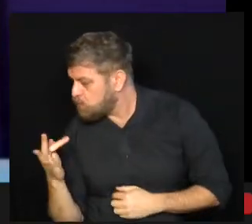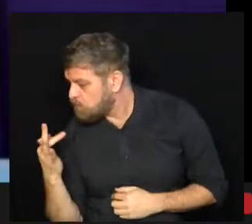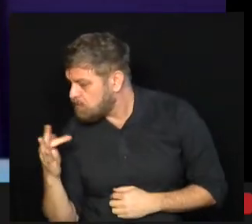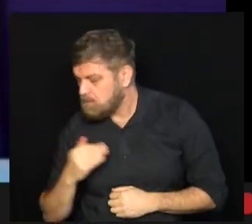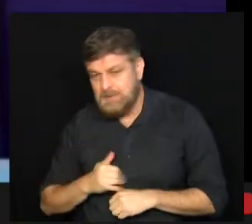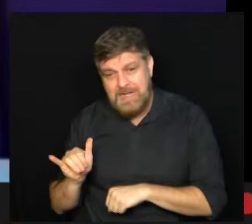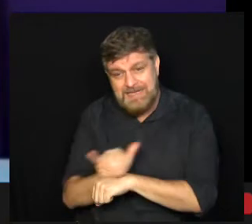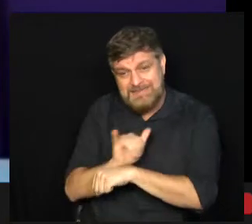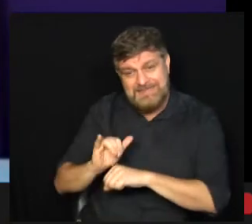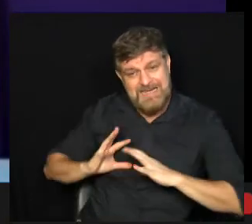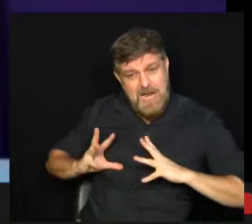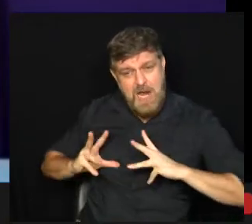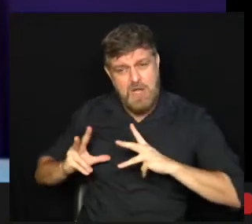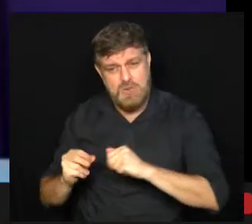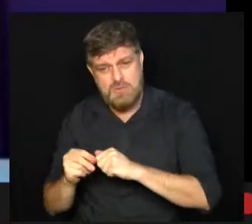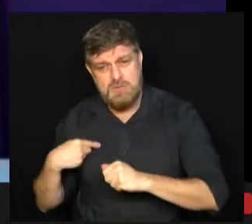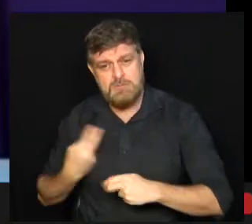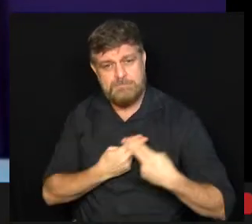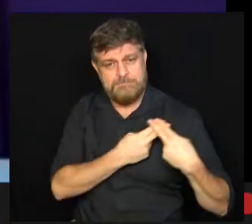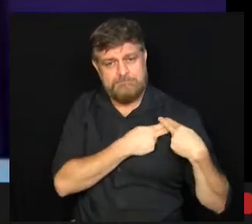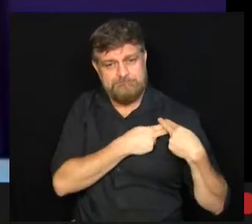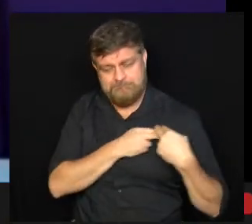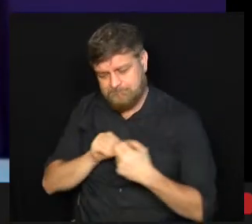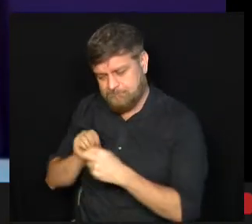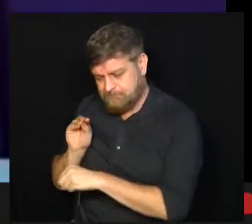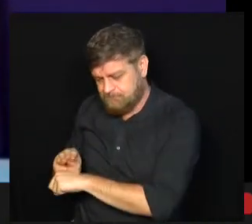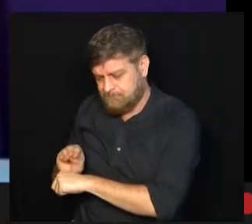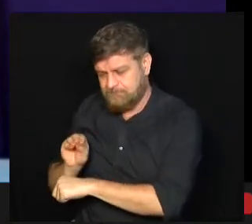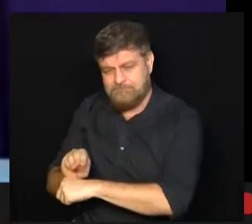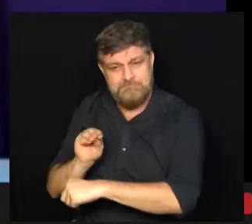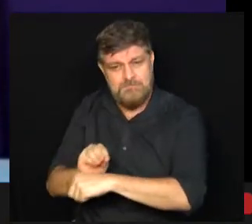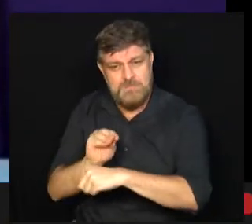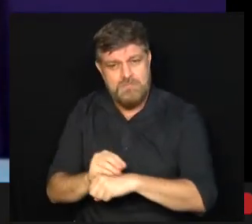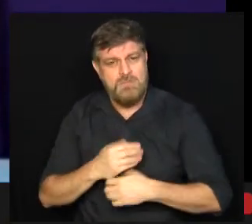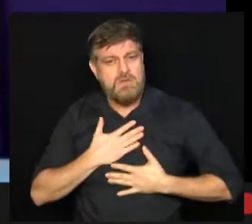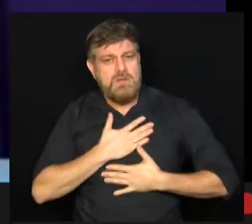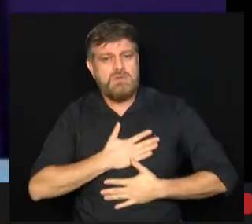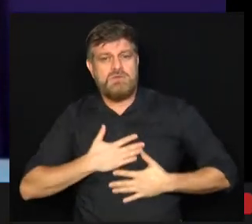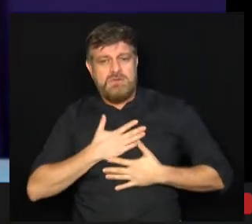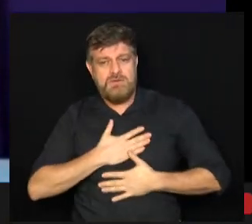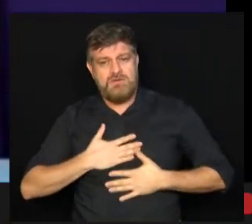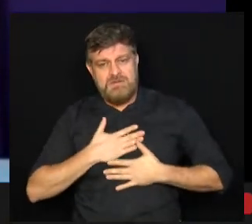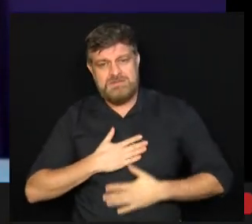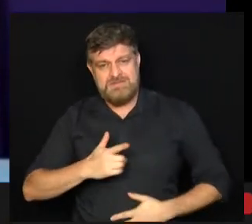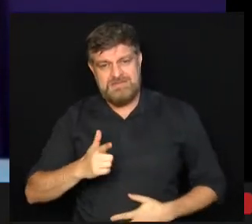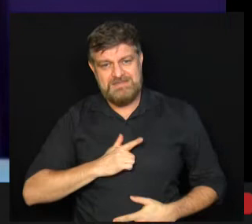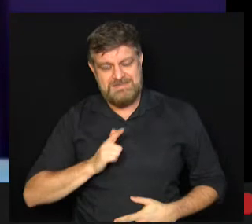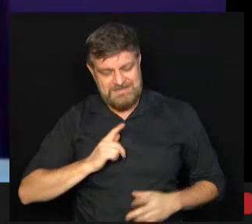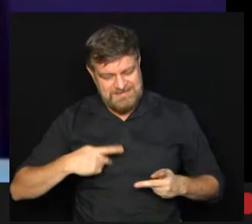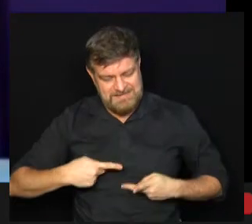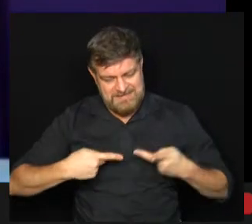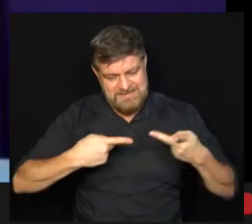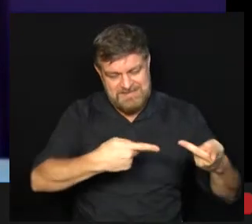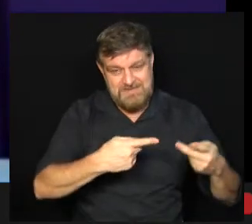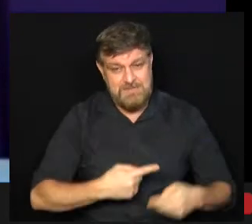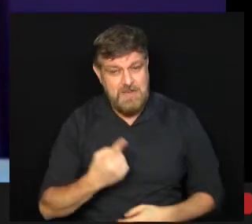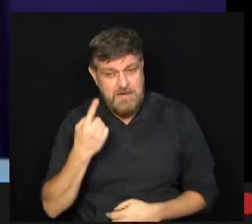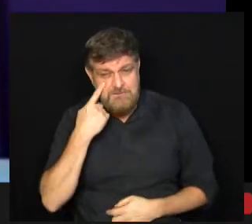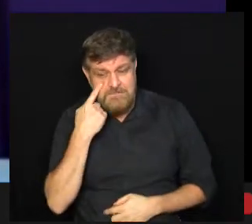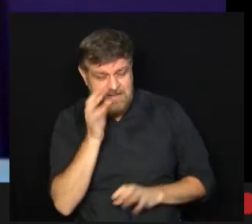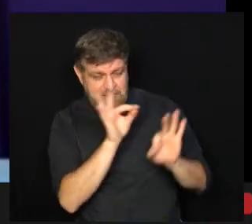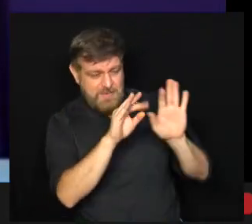procedimentos pós um acidente. Então, é muito gratificante ter recebido esse convite, ter visto esse